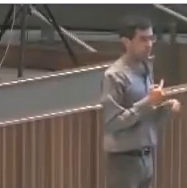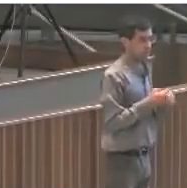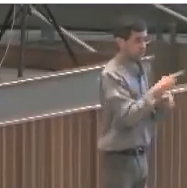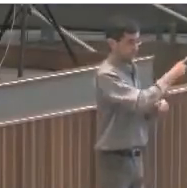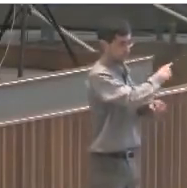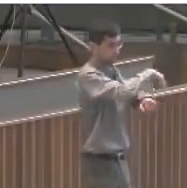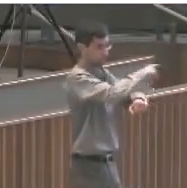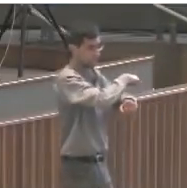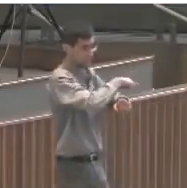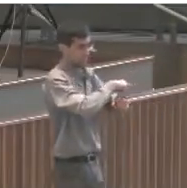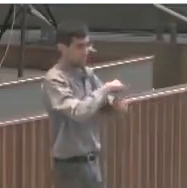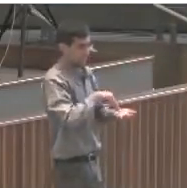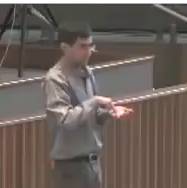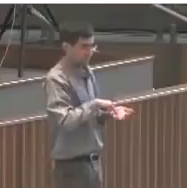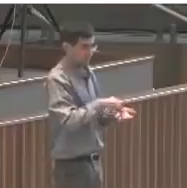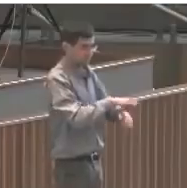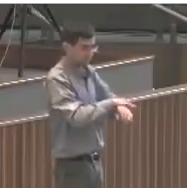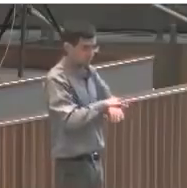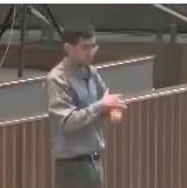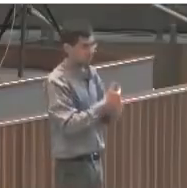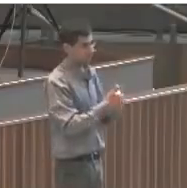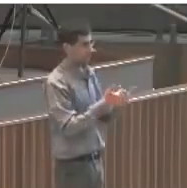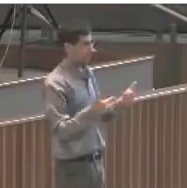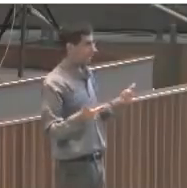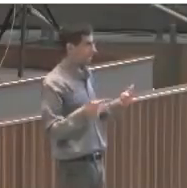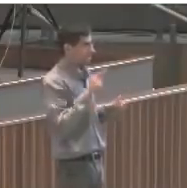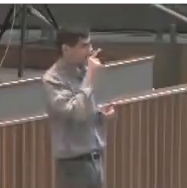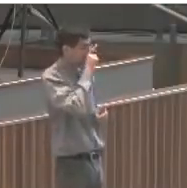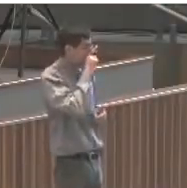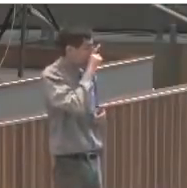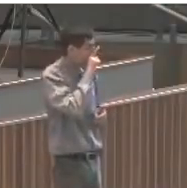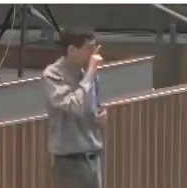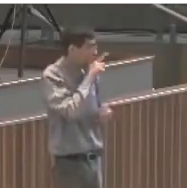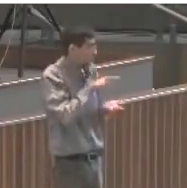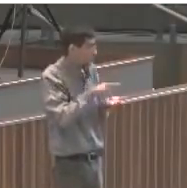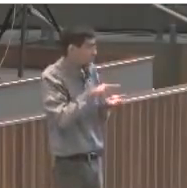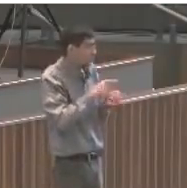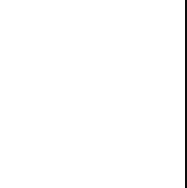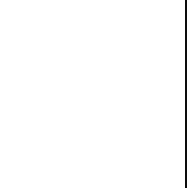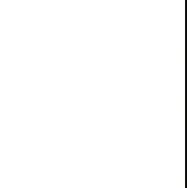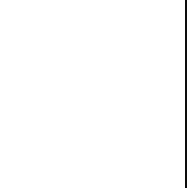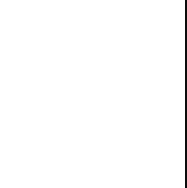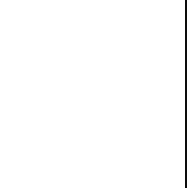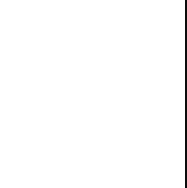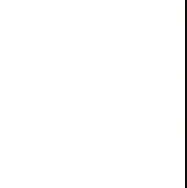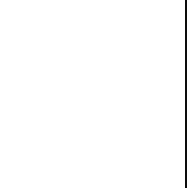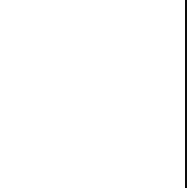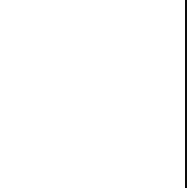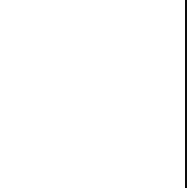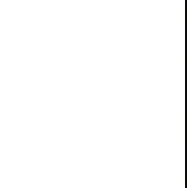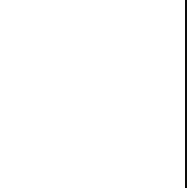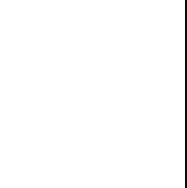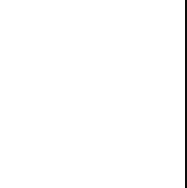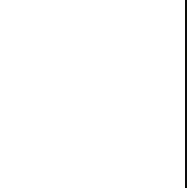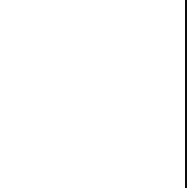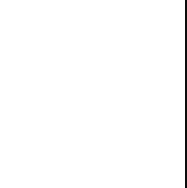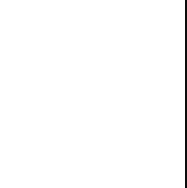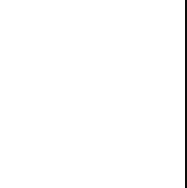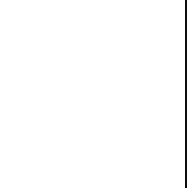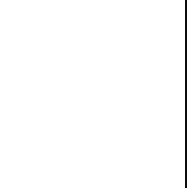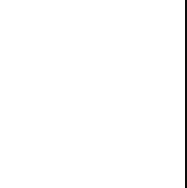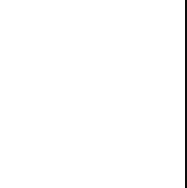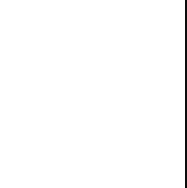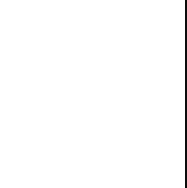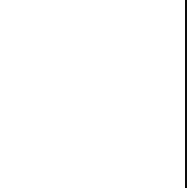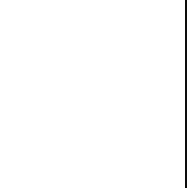seguros aqueles lugares colocam a nossa vida e isco quem vai por